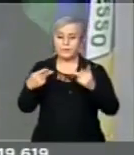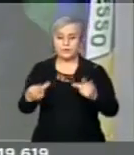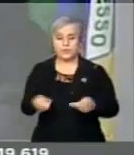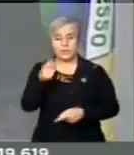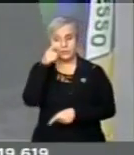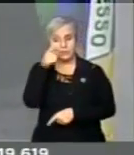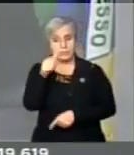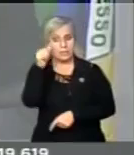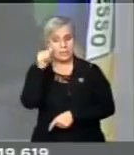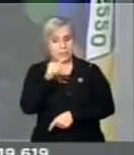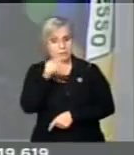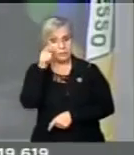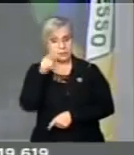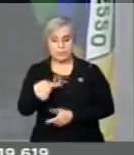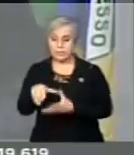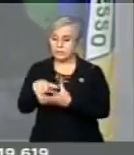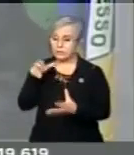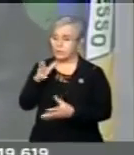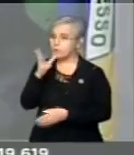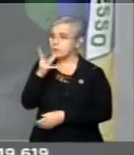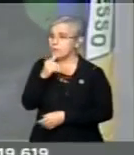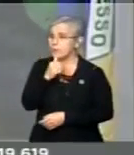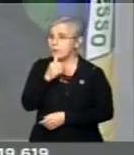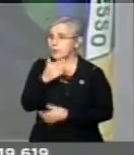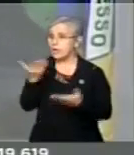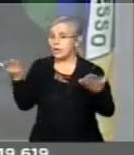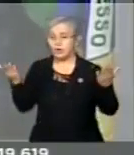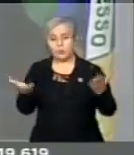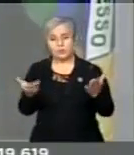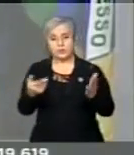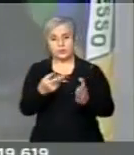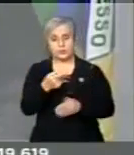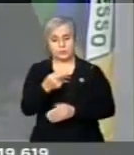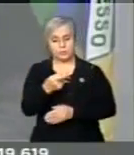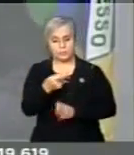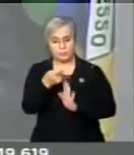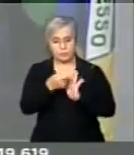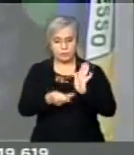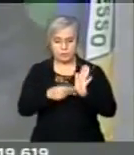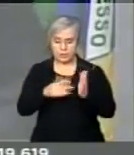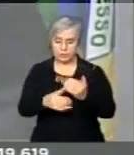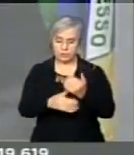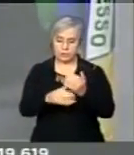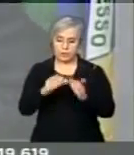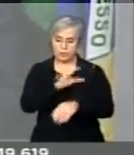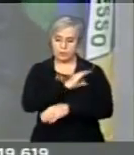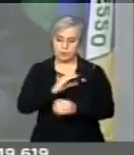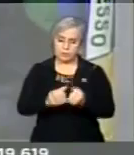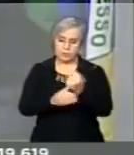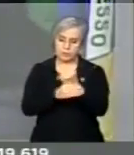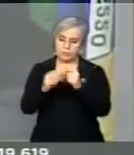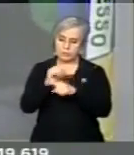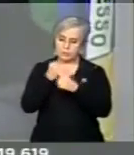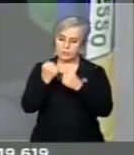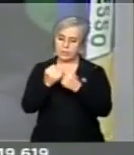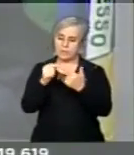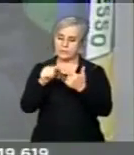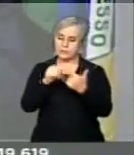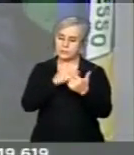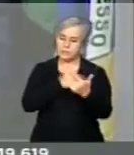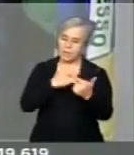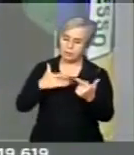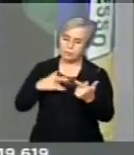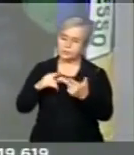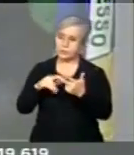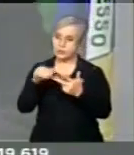das mulheres e dos idosos. Hoje, um projeto que passaria na Comissão de Seguridade Social, na Comissão de Saúde, na Comissão de Justiça,